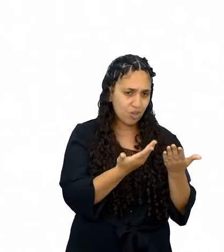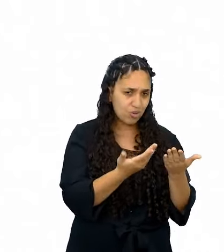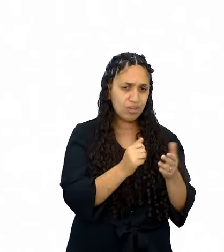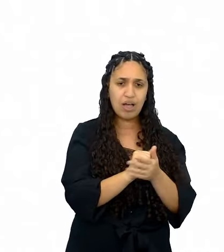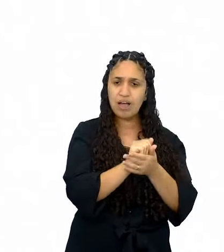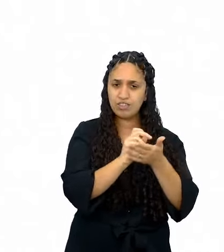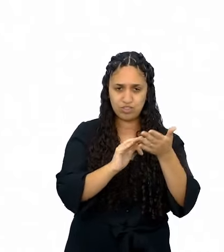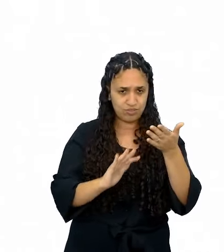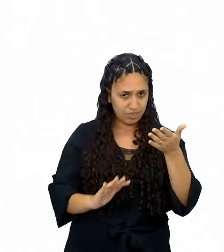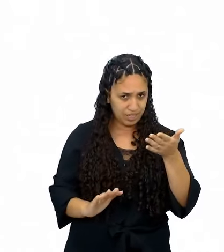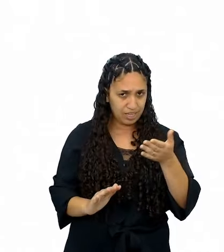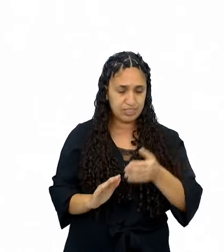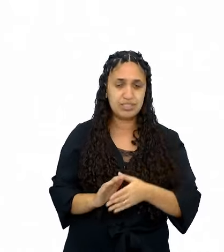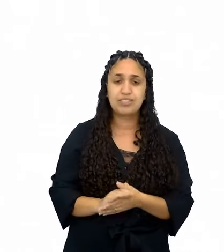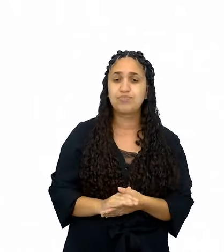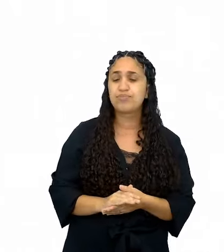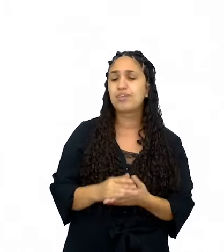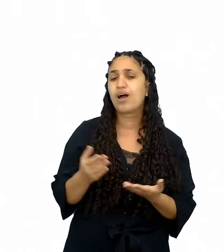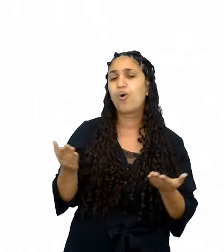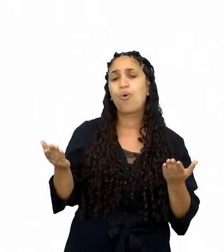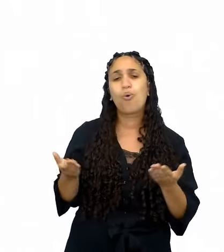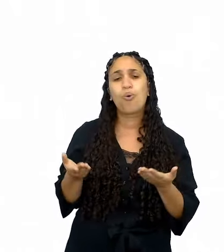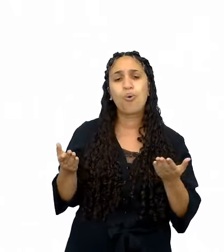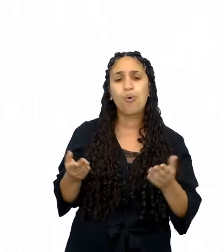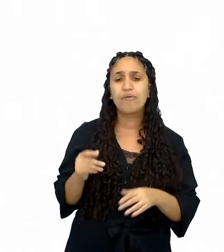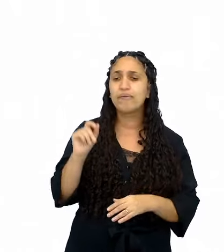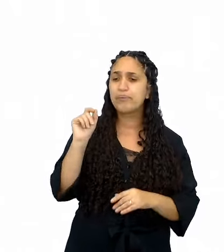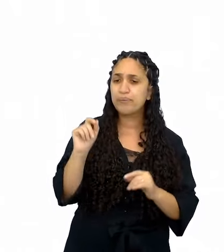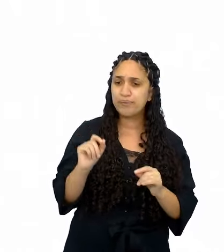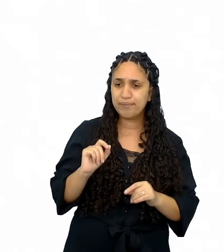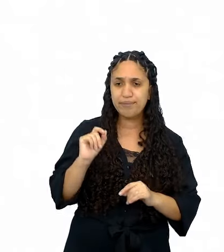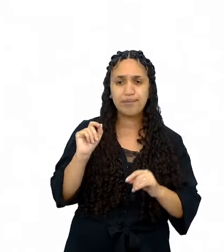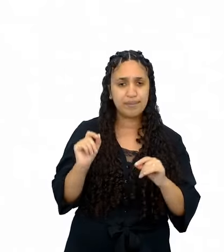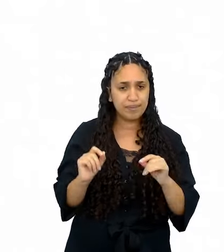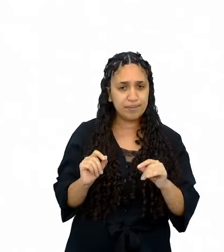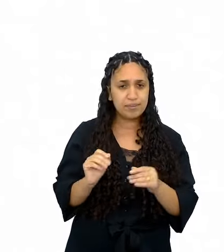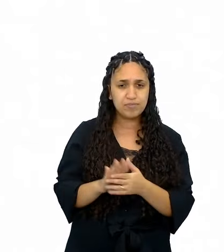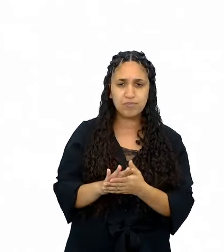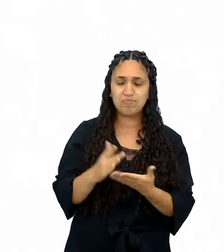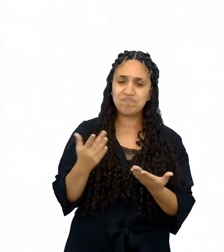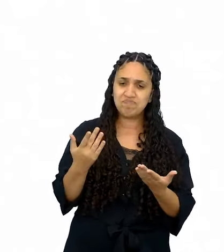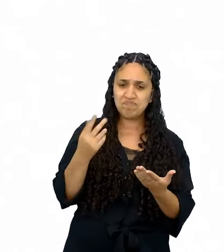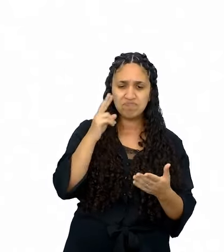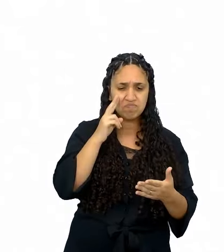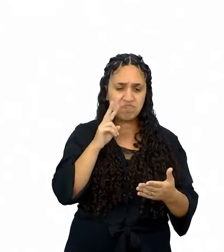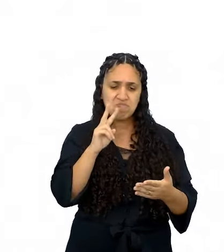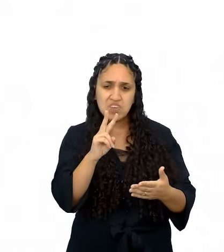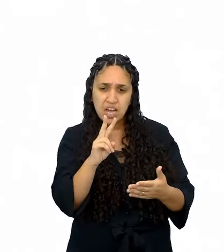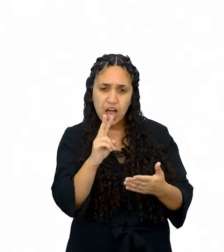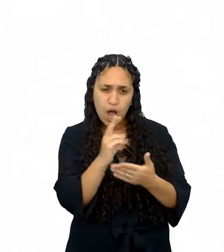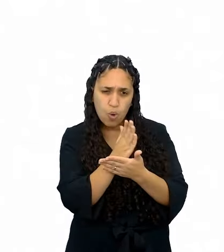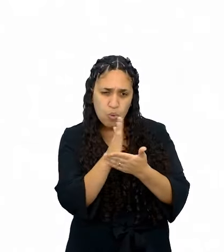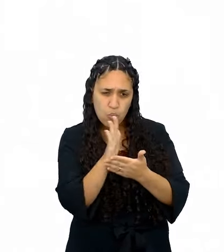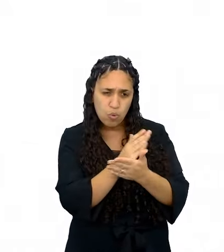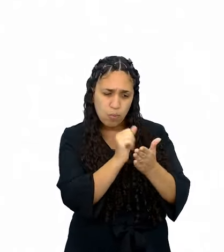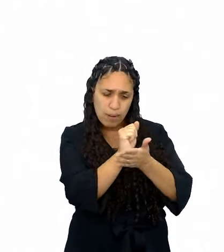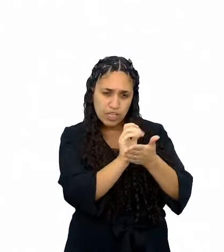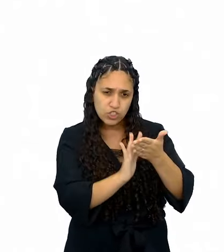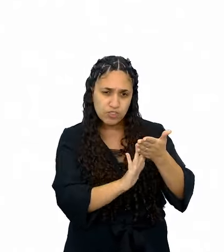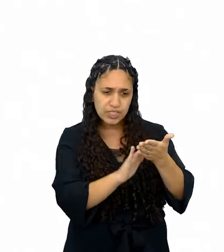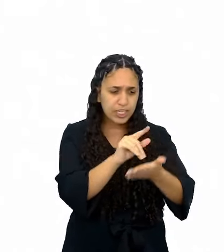algumas atividades e de refletirmos como elas contribuem para o desenvolvimento de algumas